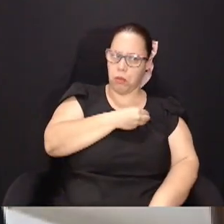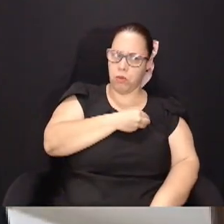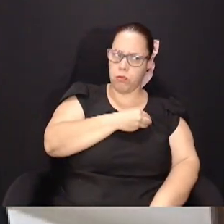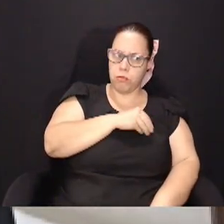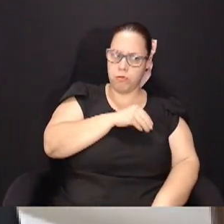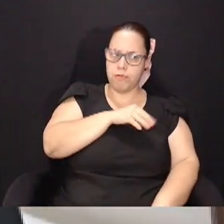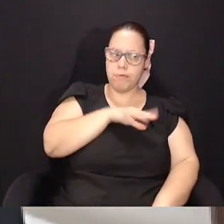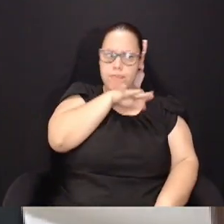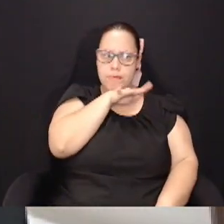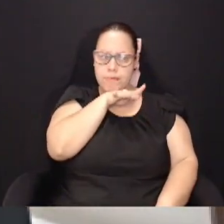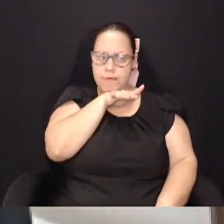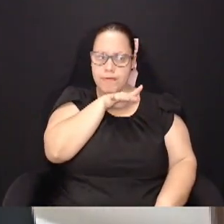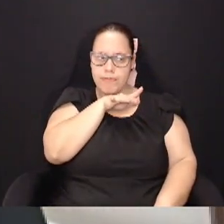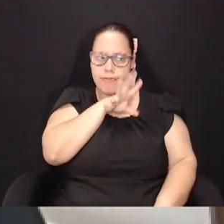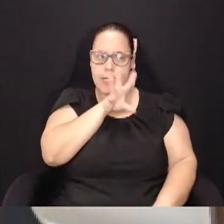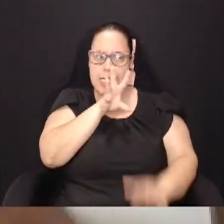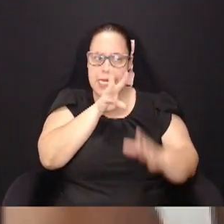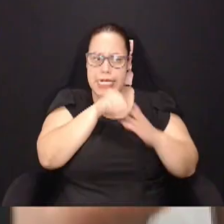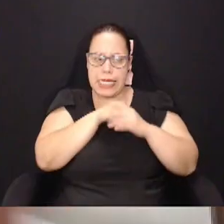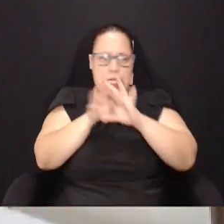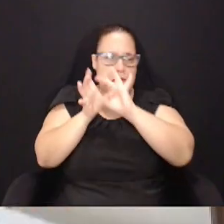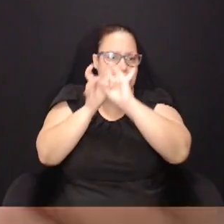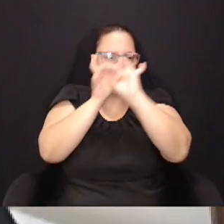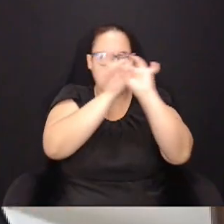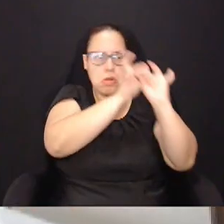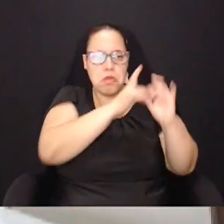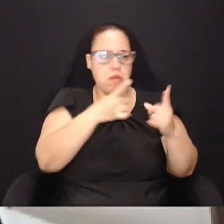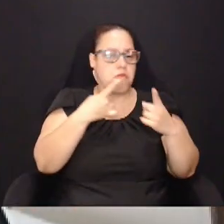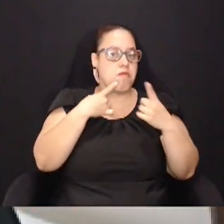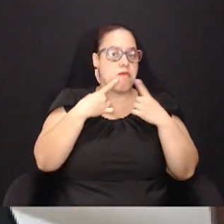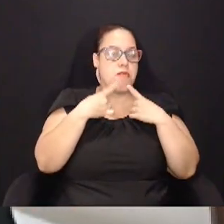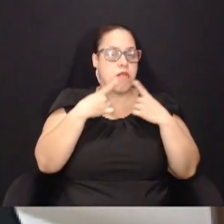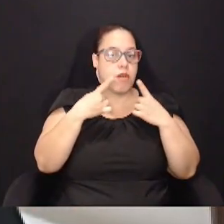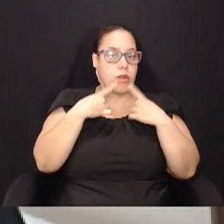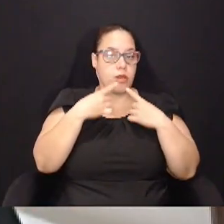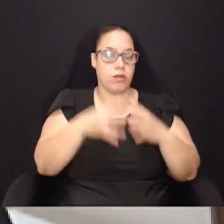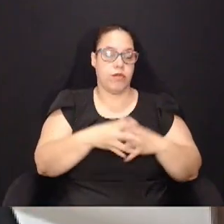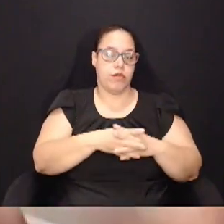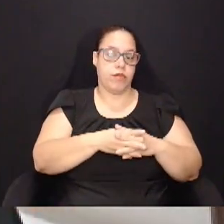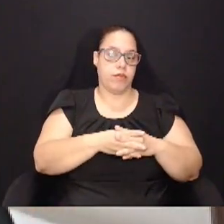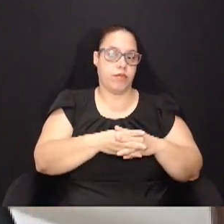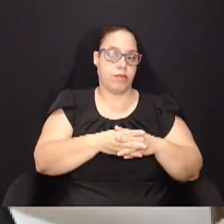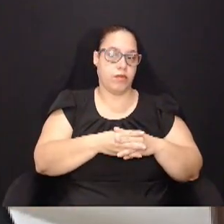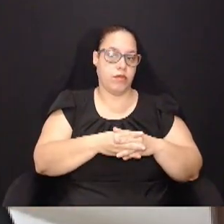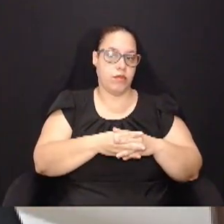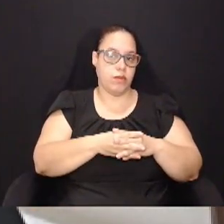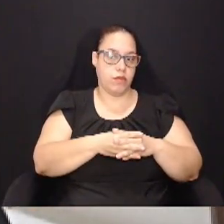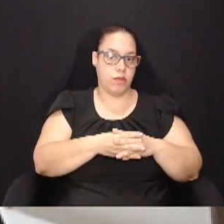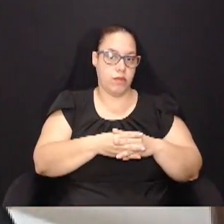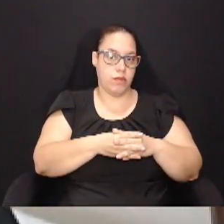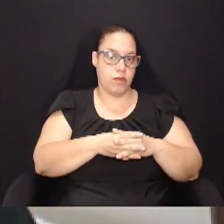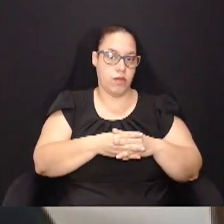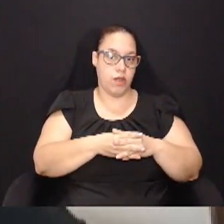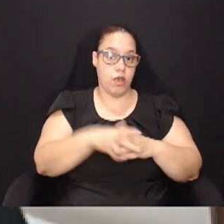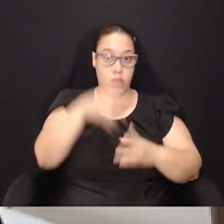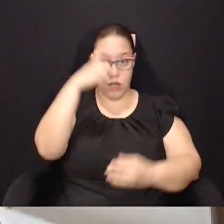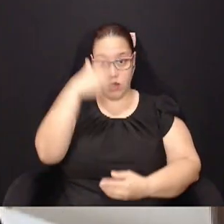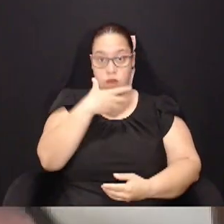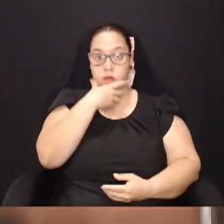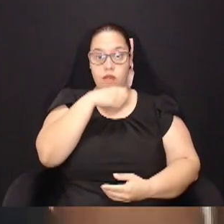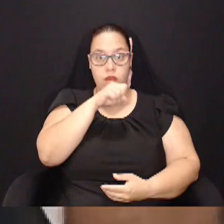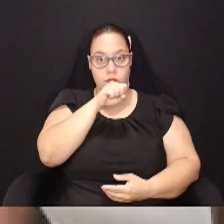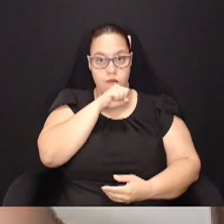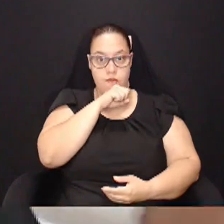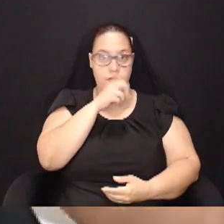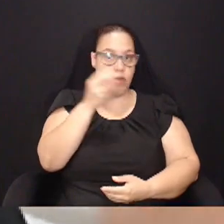Esse diálogo dentro de casa, o desligar, né? Eu falo que eu ainda sou um pai das antigas, né? 10